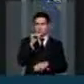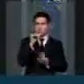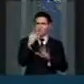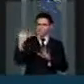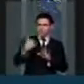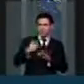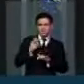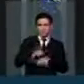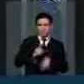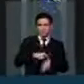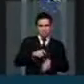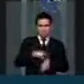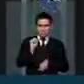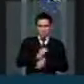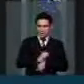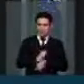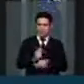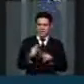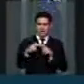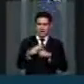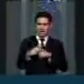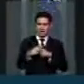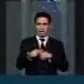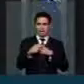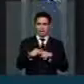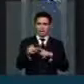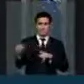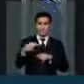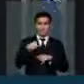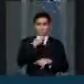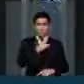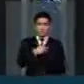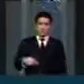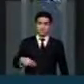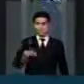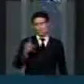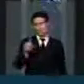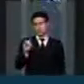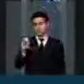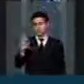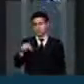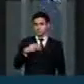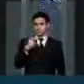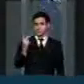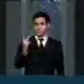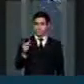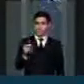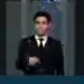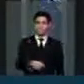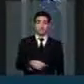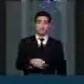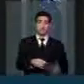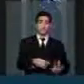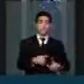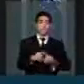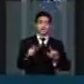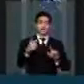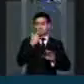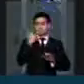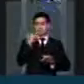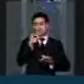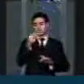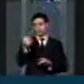interrupção temporária de energia elétrica dentro do conceito do senhor ministro Edson Lobão. Acontece que no último dia